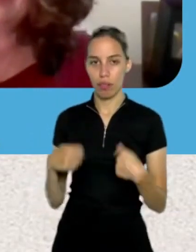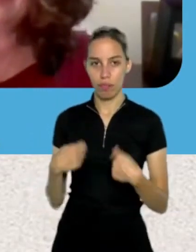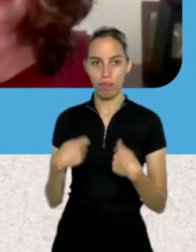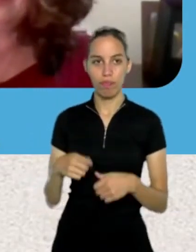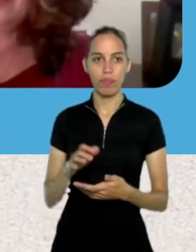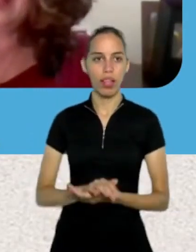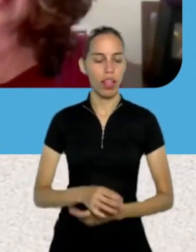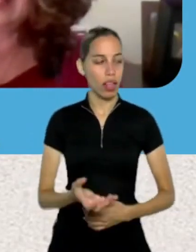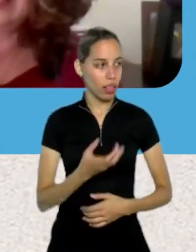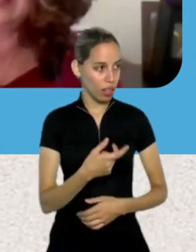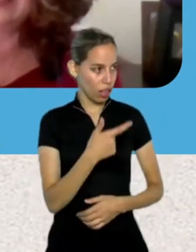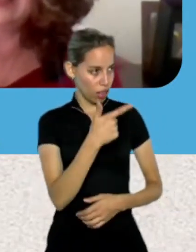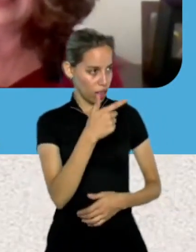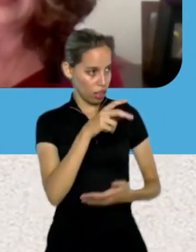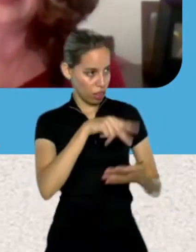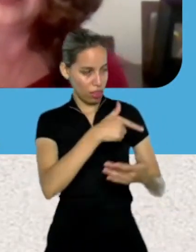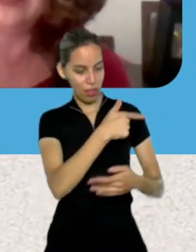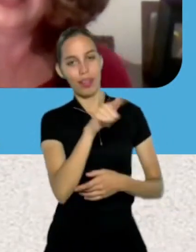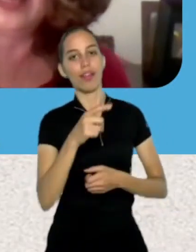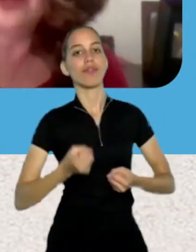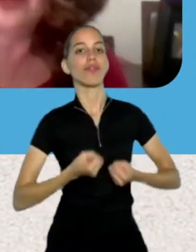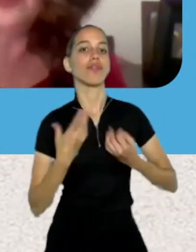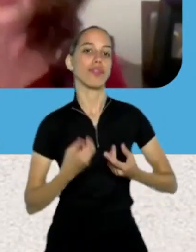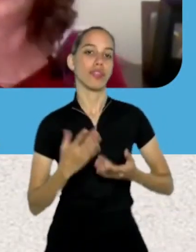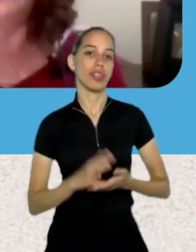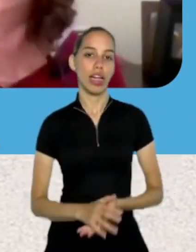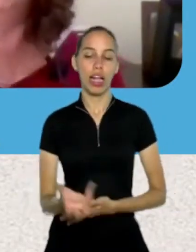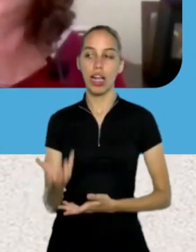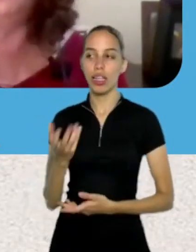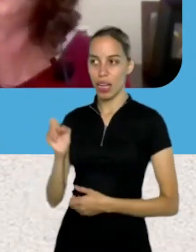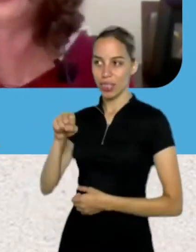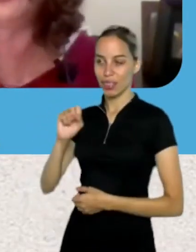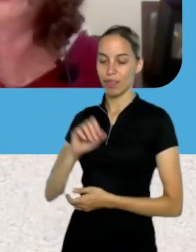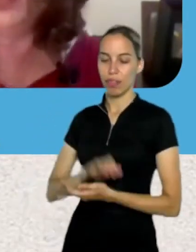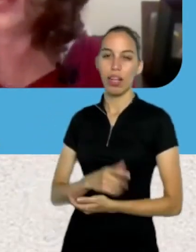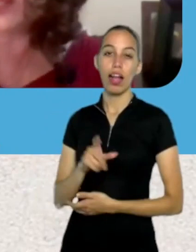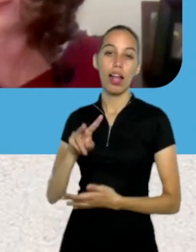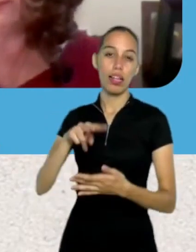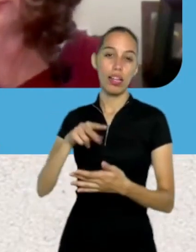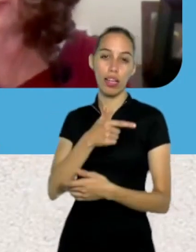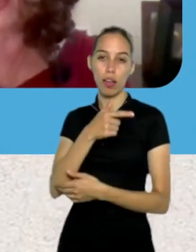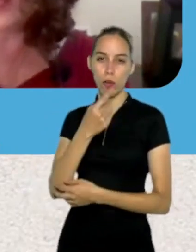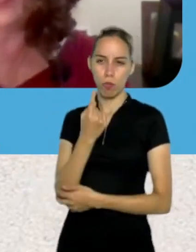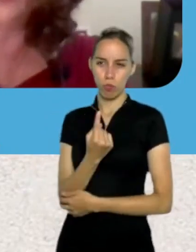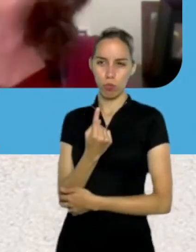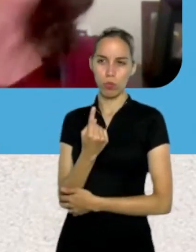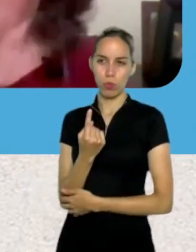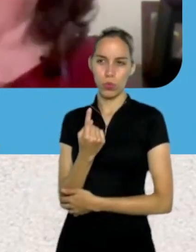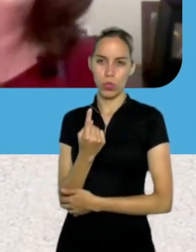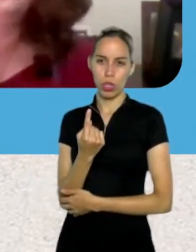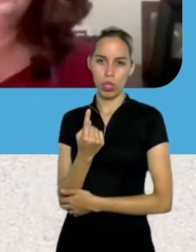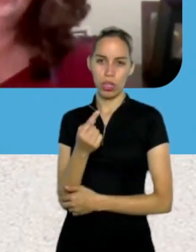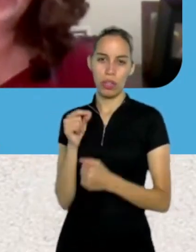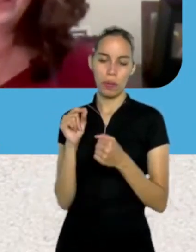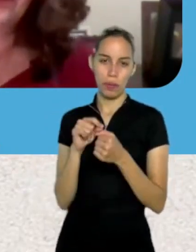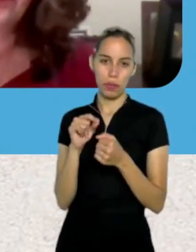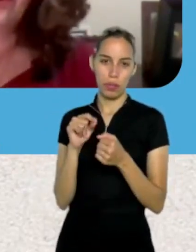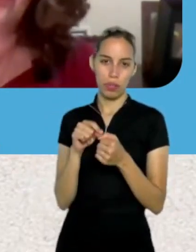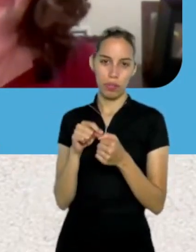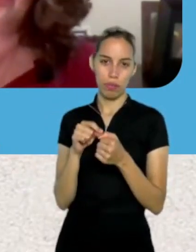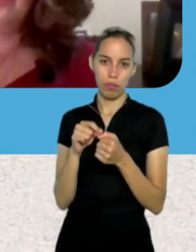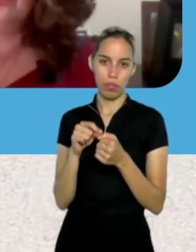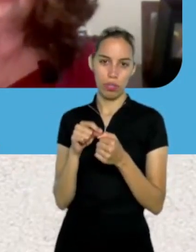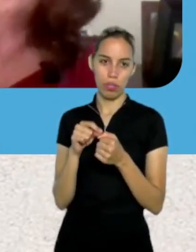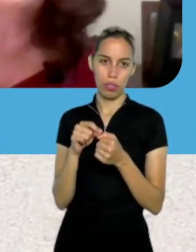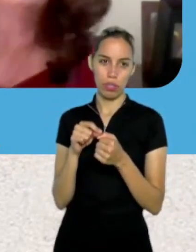ler mais uns poemas para a gente? Quero. Eu vou ler um que eu fiz em diálogo